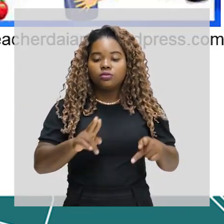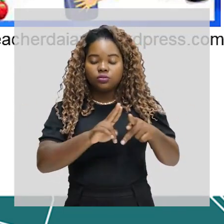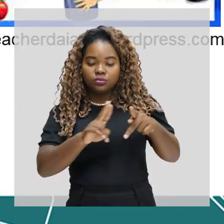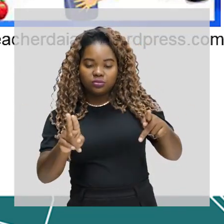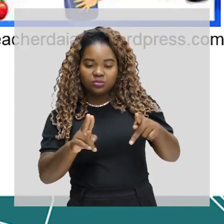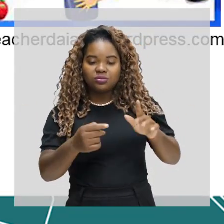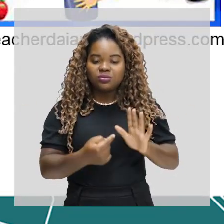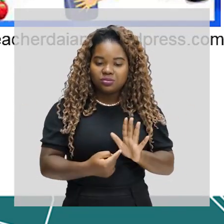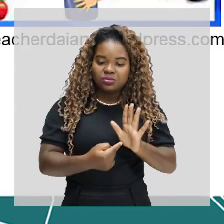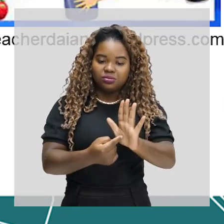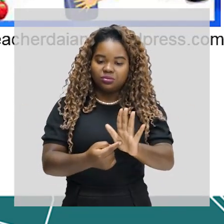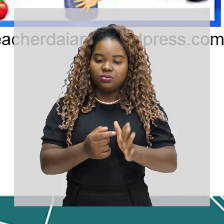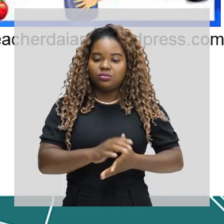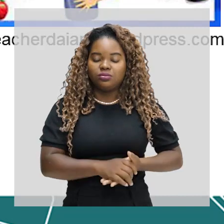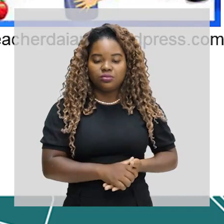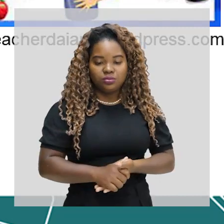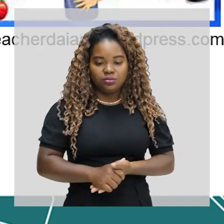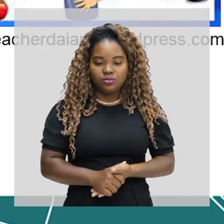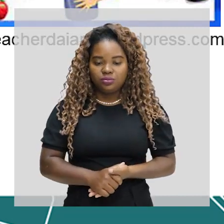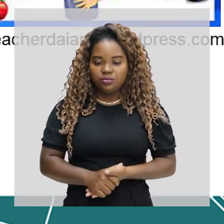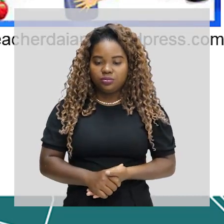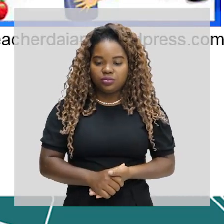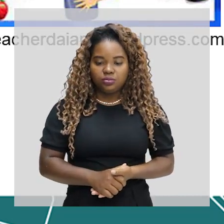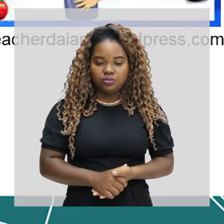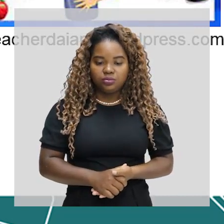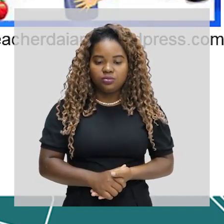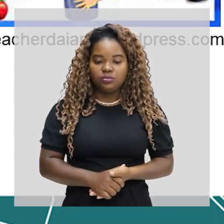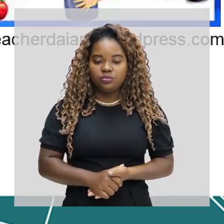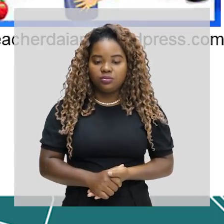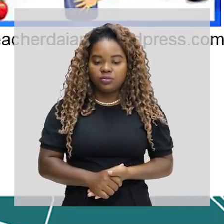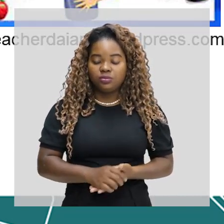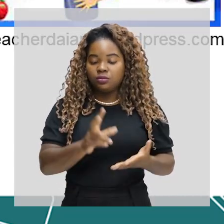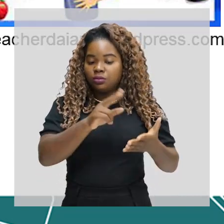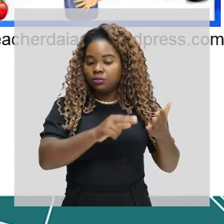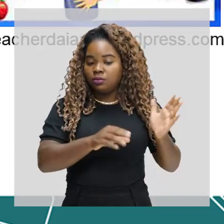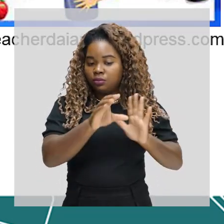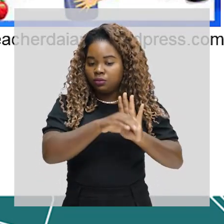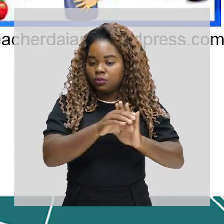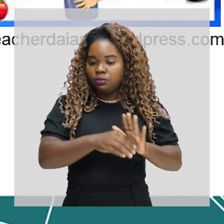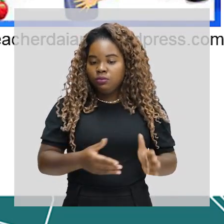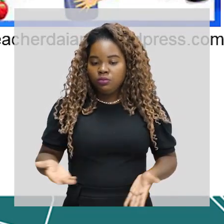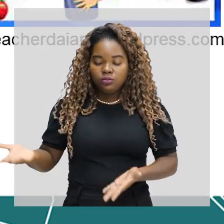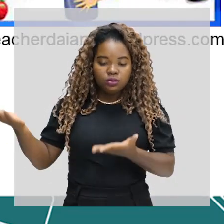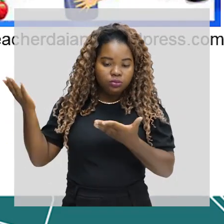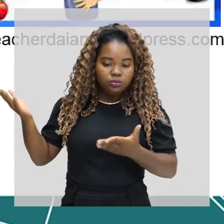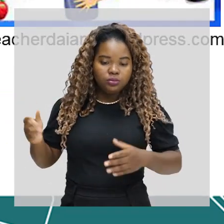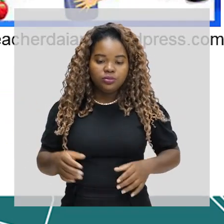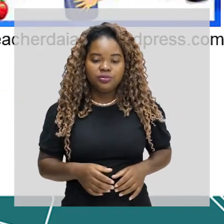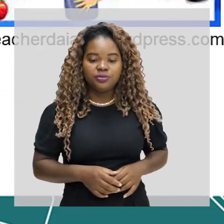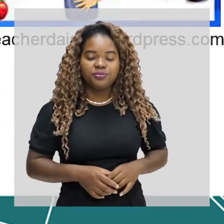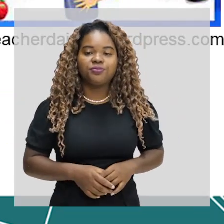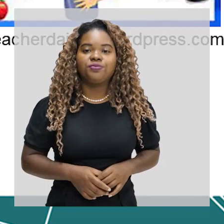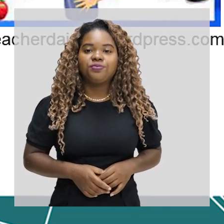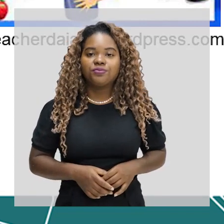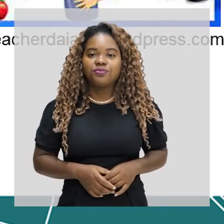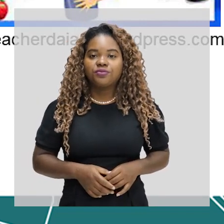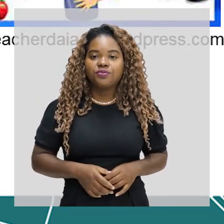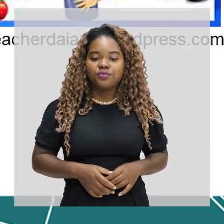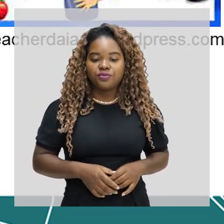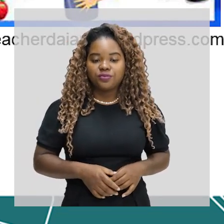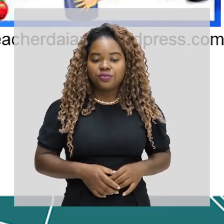demonstrative. Demonstrative pronouns, tá? Pronome demonstrativo, como o próprio nome diz, são usados